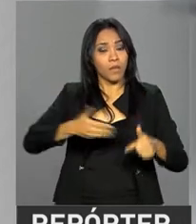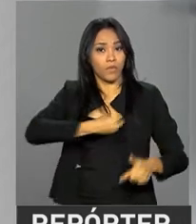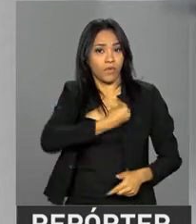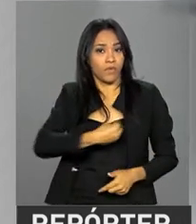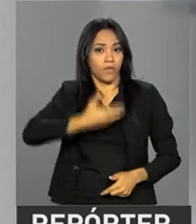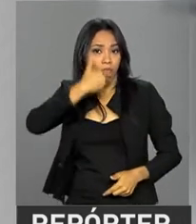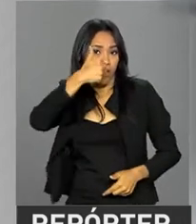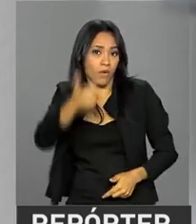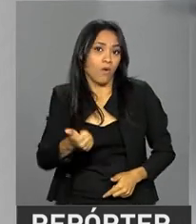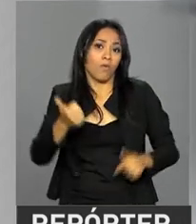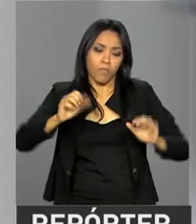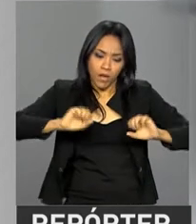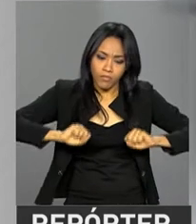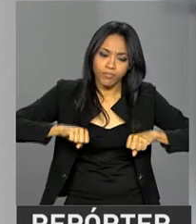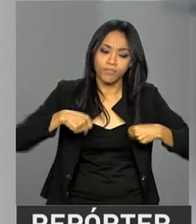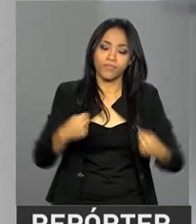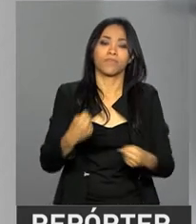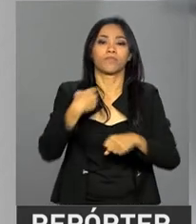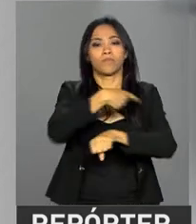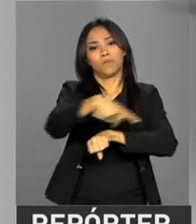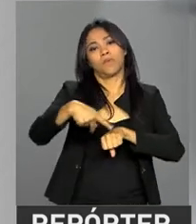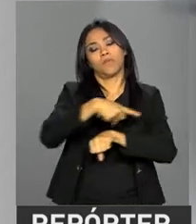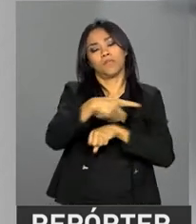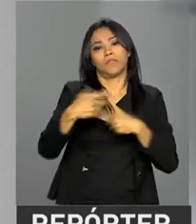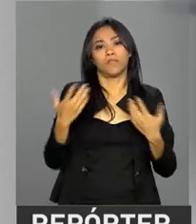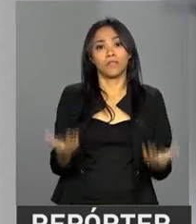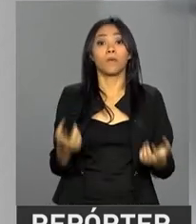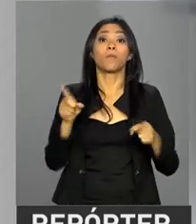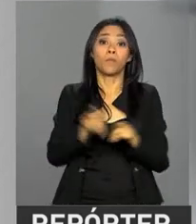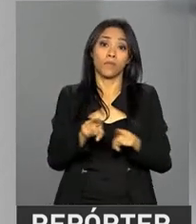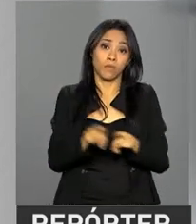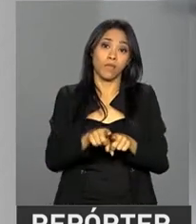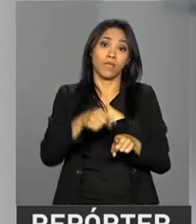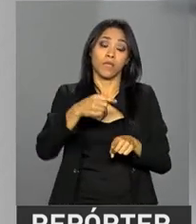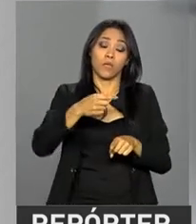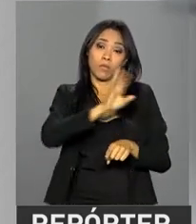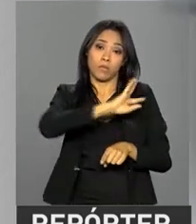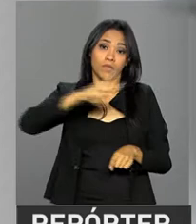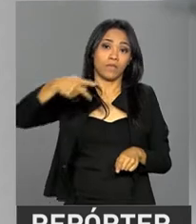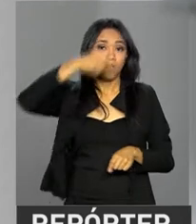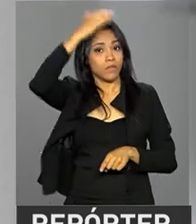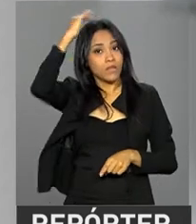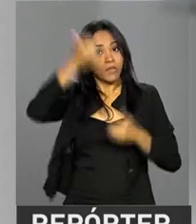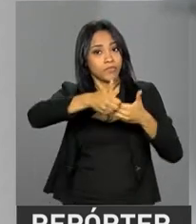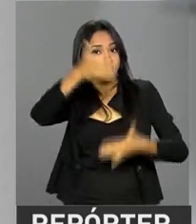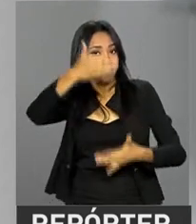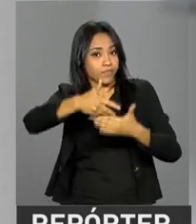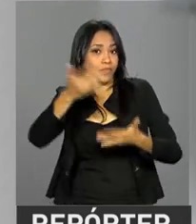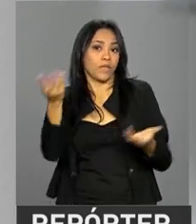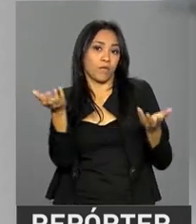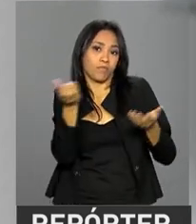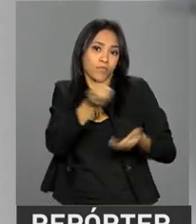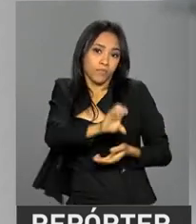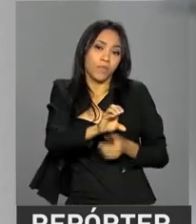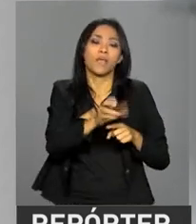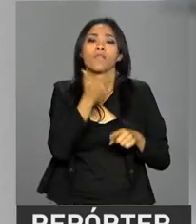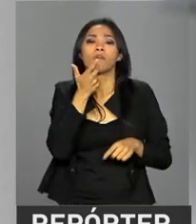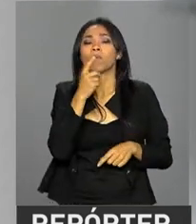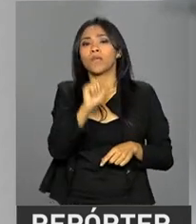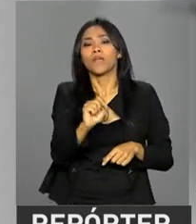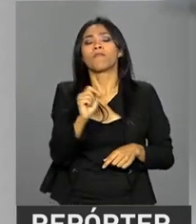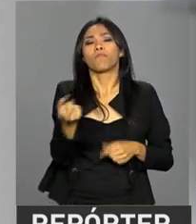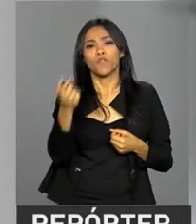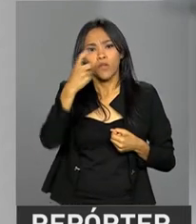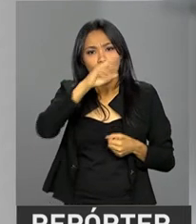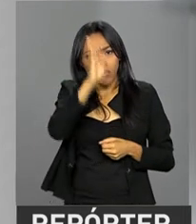brasil melhor ainda segundo o presidente nas redes sociais é ele reafirma que o brasil voltou definitivamente voltou a gerar